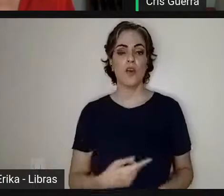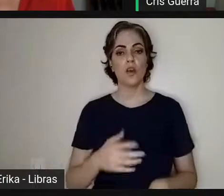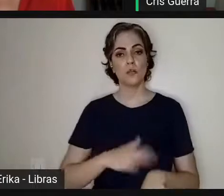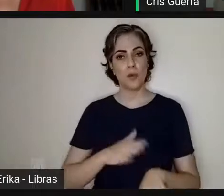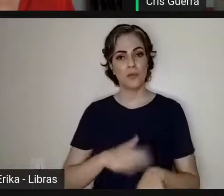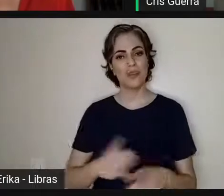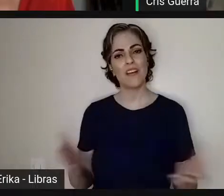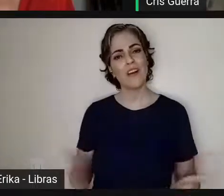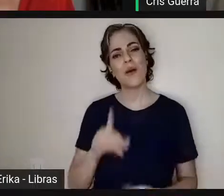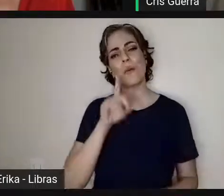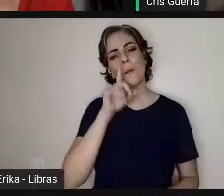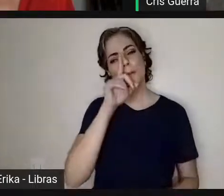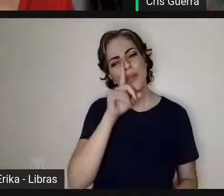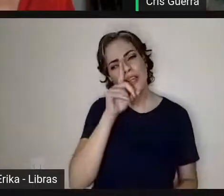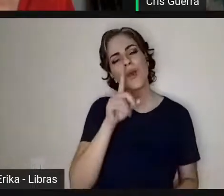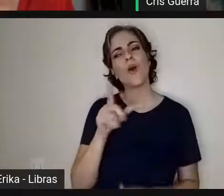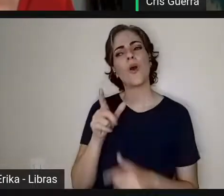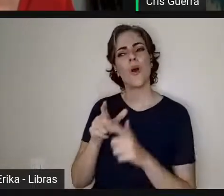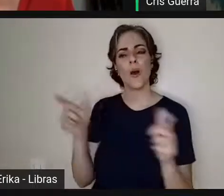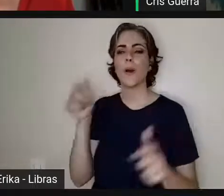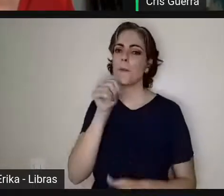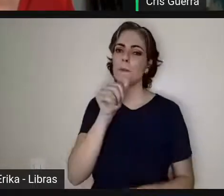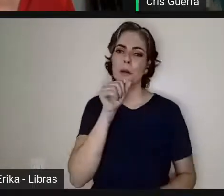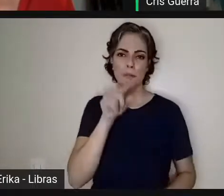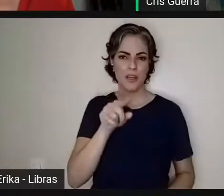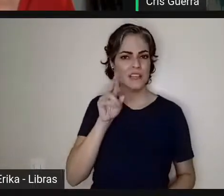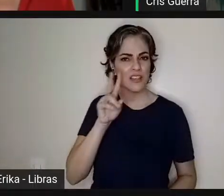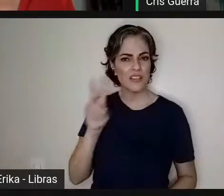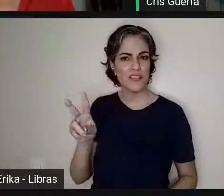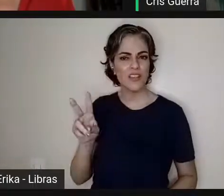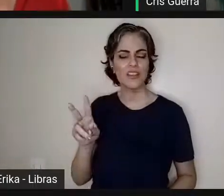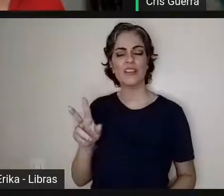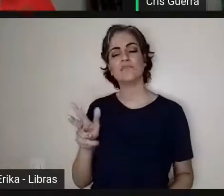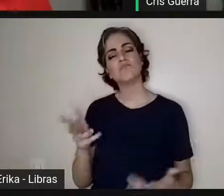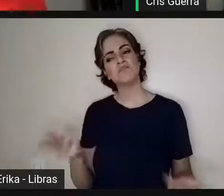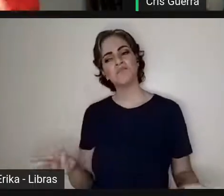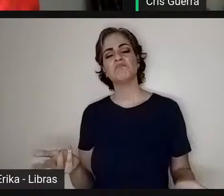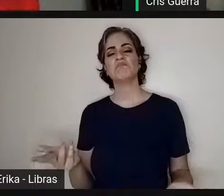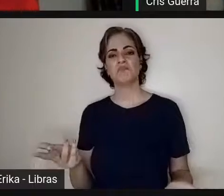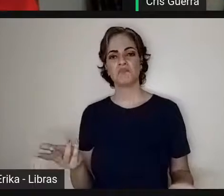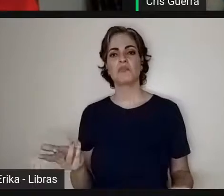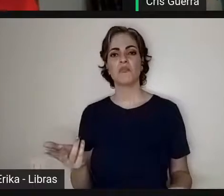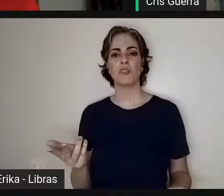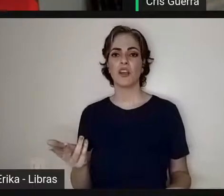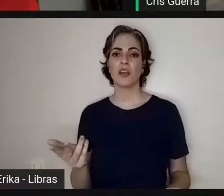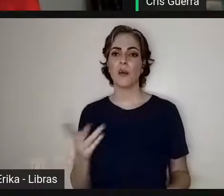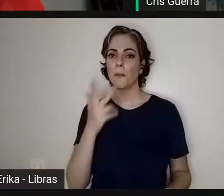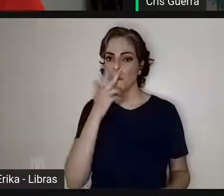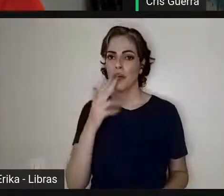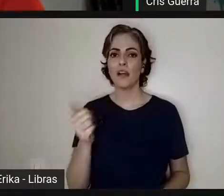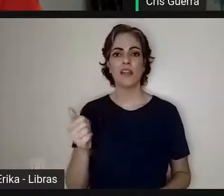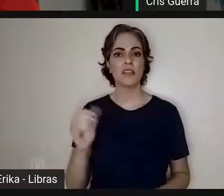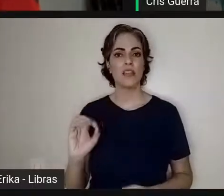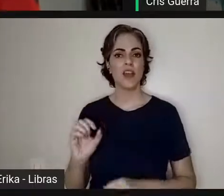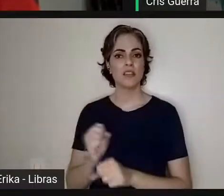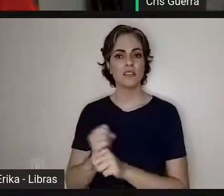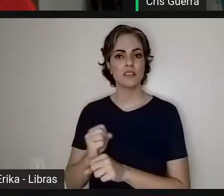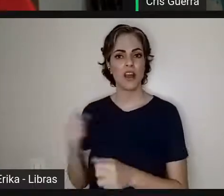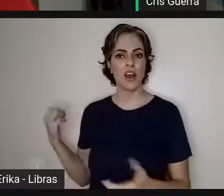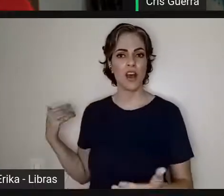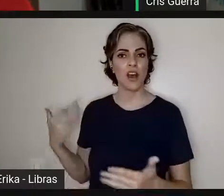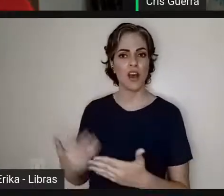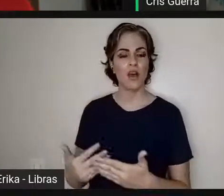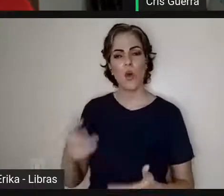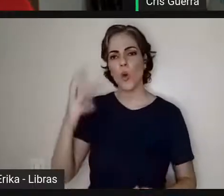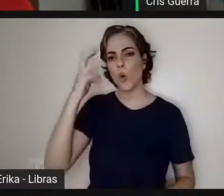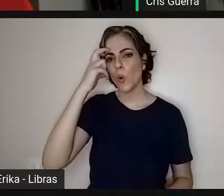perigoso de maternidade, não sei se você repara isso, Eliana, mas assim, sei lá, de 10 anos para cá, existe uma